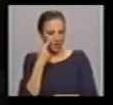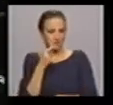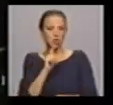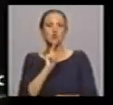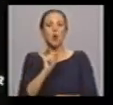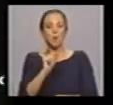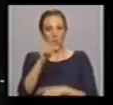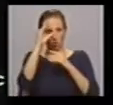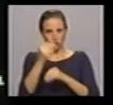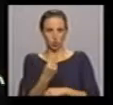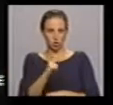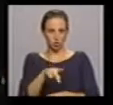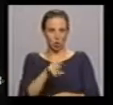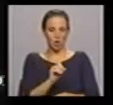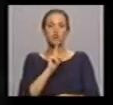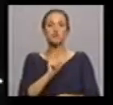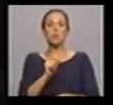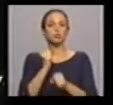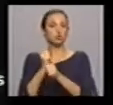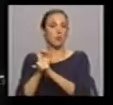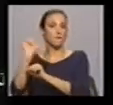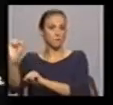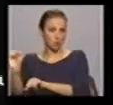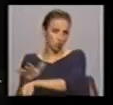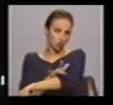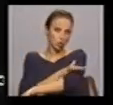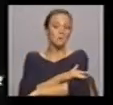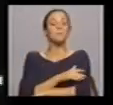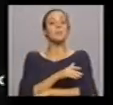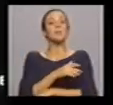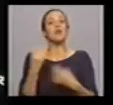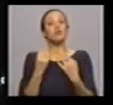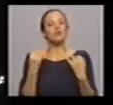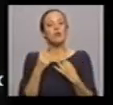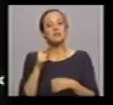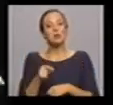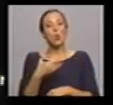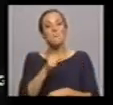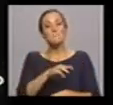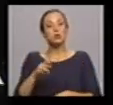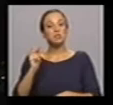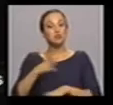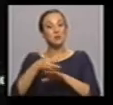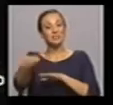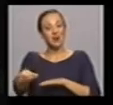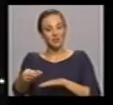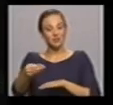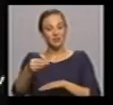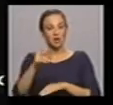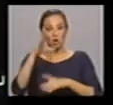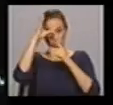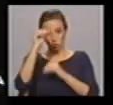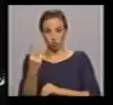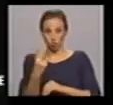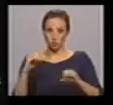precisamente de personagens da obra de Shakespeare. E, portanto, daqui a 1 milhão de anos, então, temos provavelmente o choque, o embate